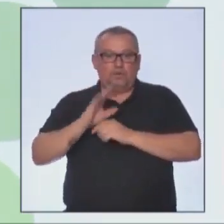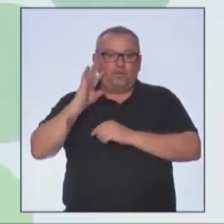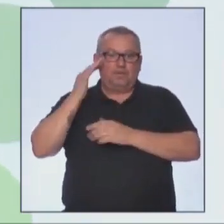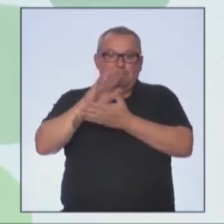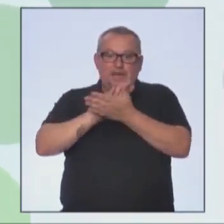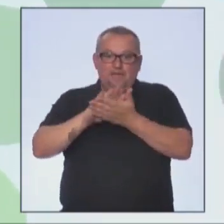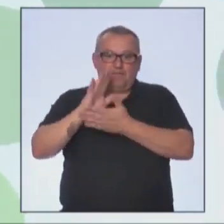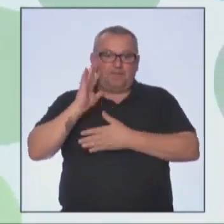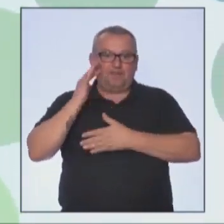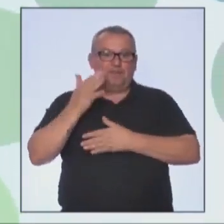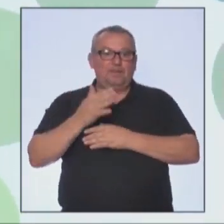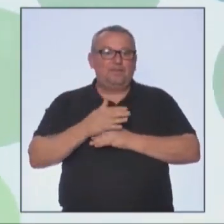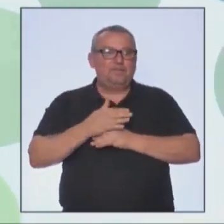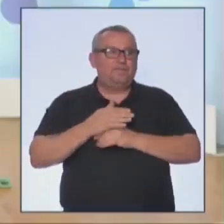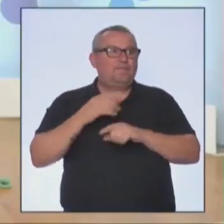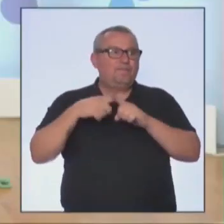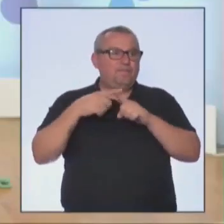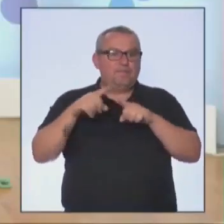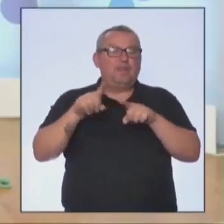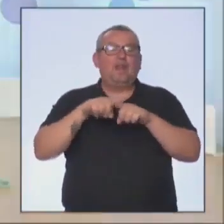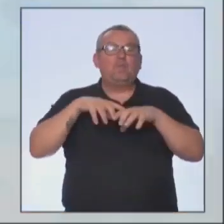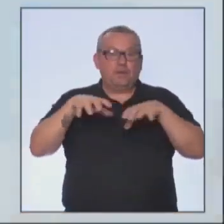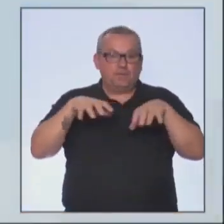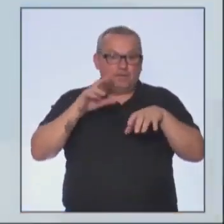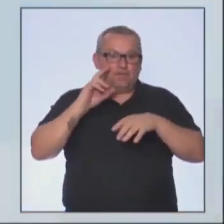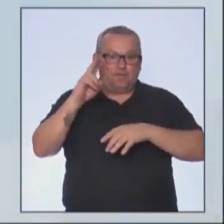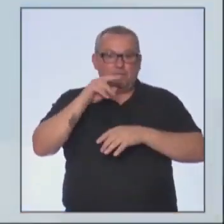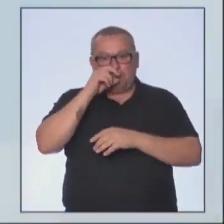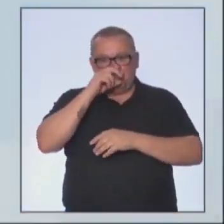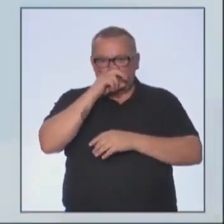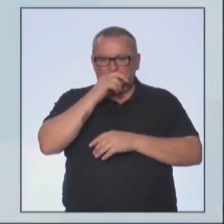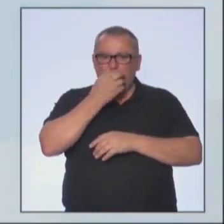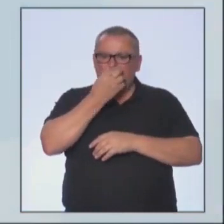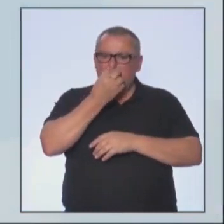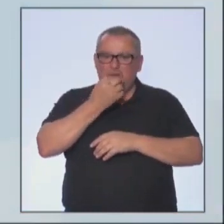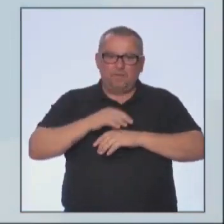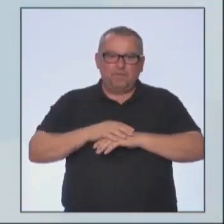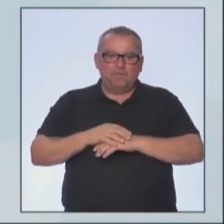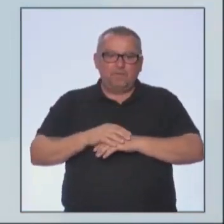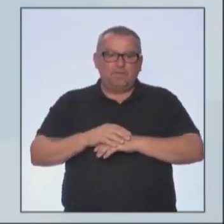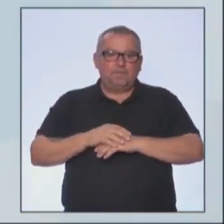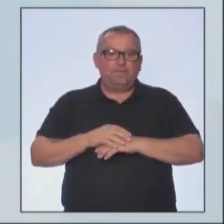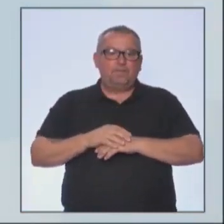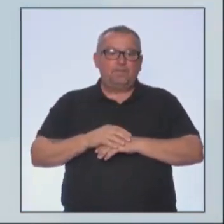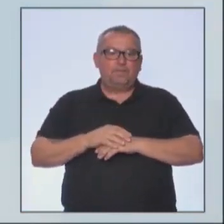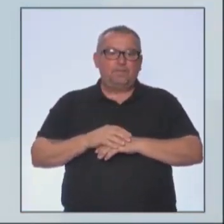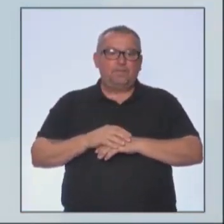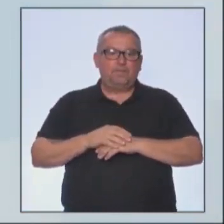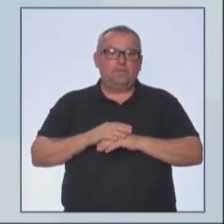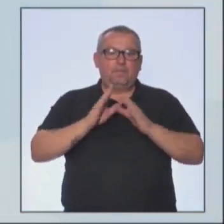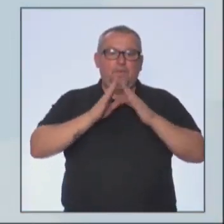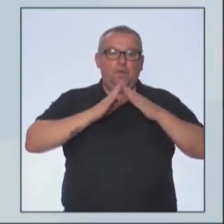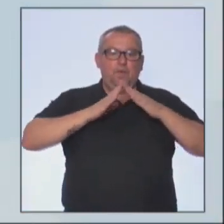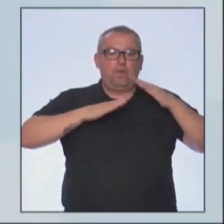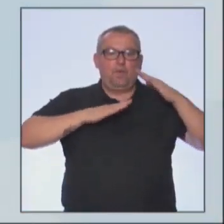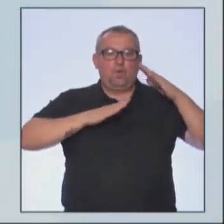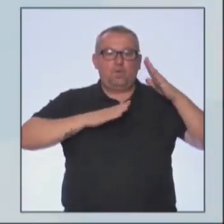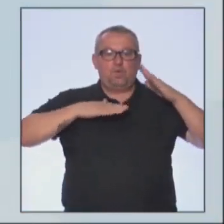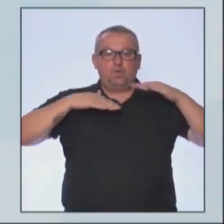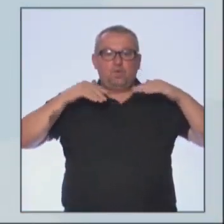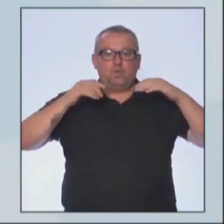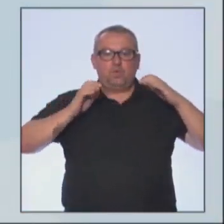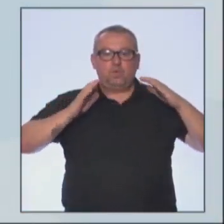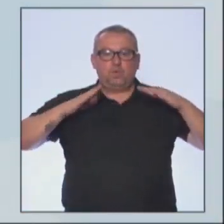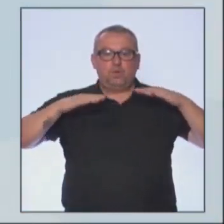tivesse acontecido. Tem uma animação para mostrar isso. Olha lá, duas ondas de fase oposta, elas se encontram, se